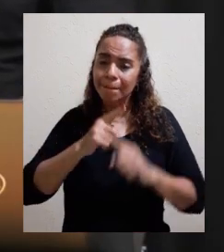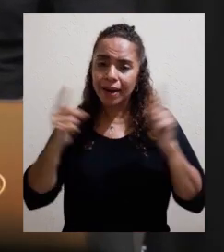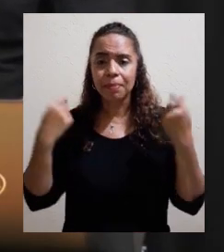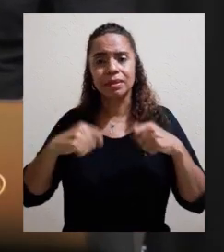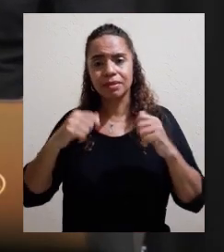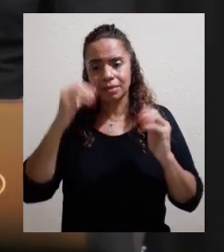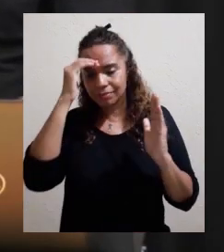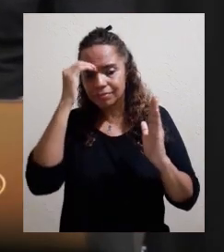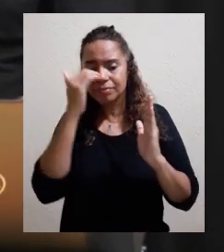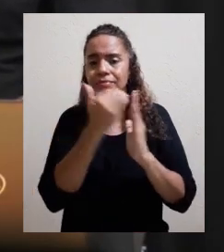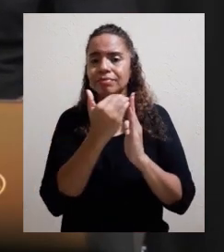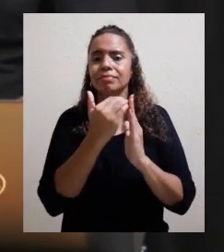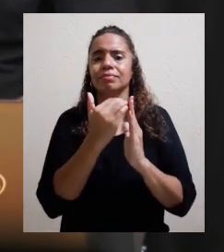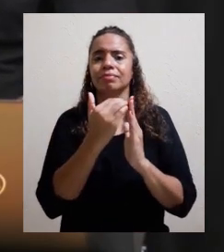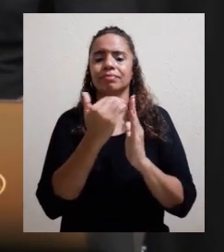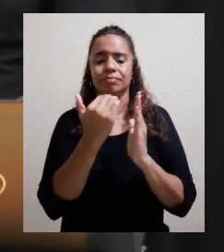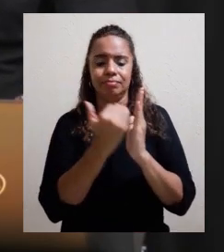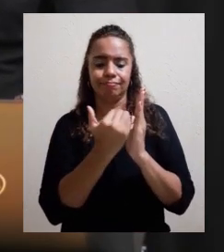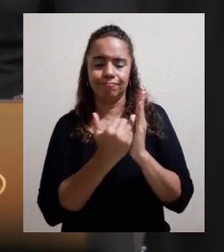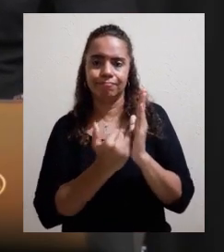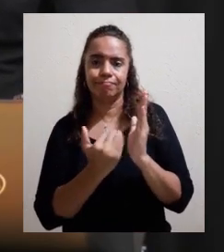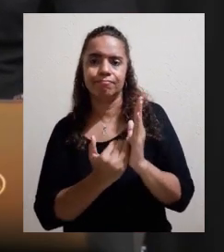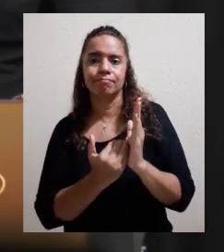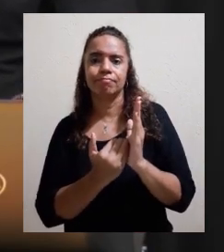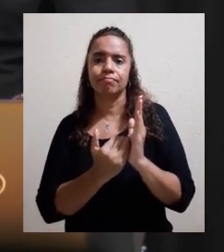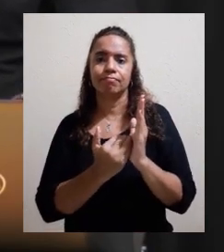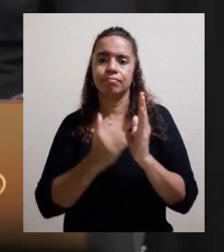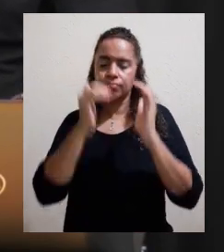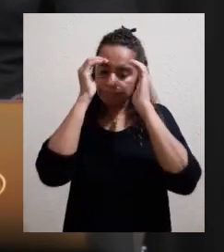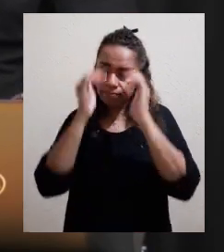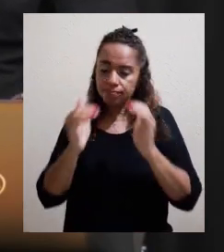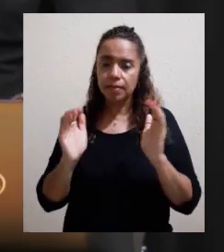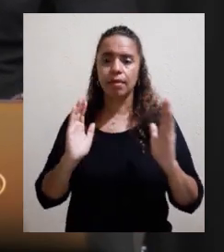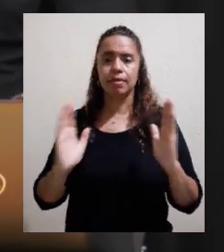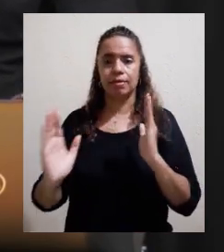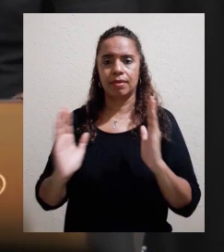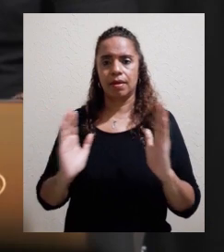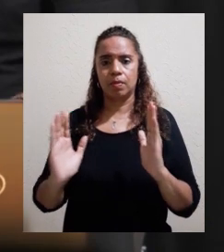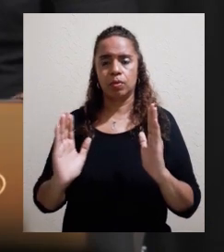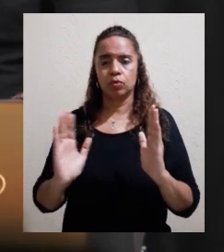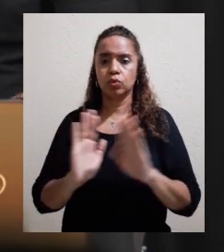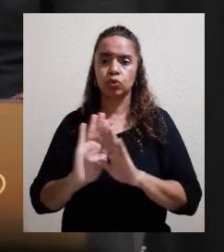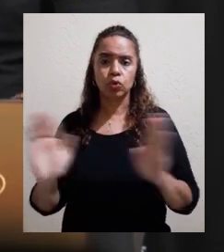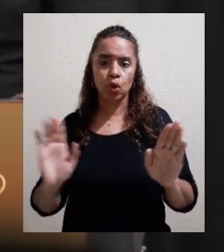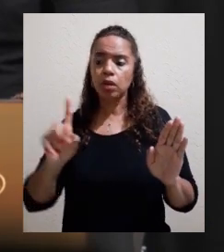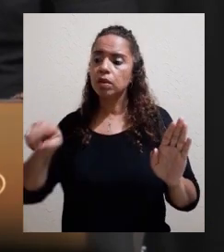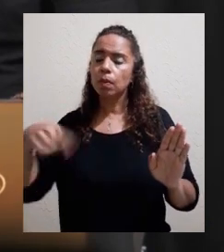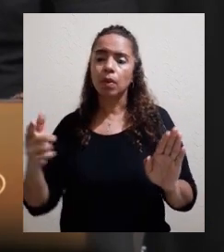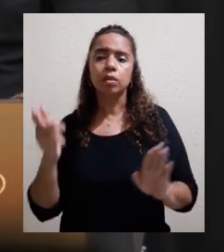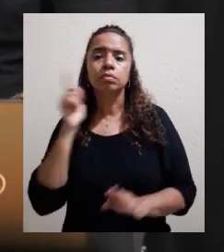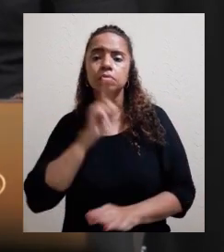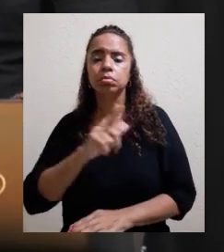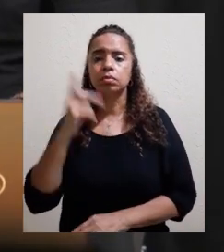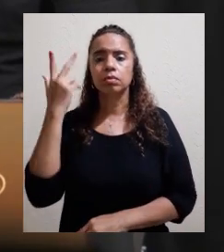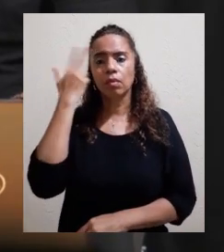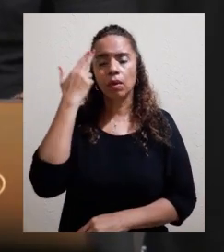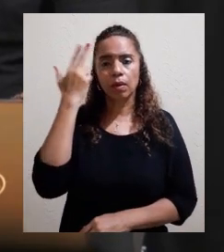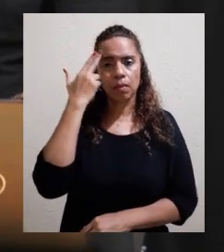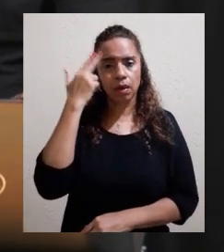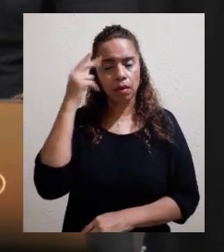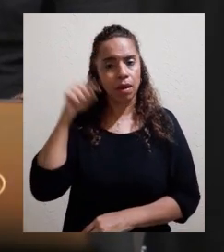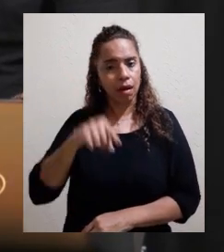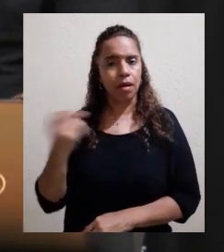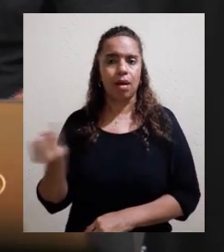naquele momento, essas medidas antipáticas, a gente pode definir assim, elas são, de certa forma, importantes